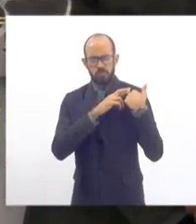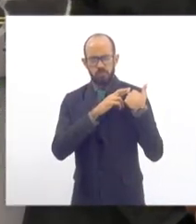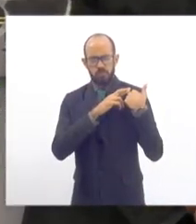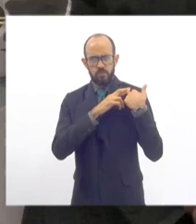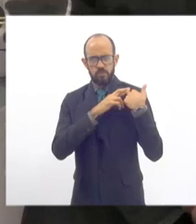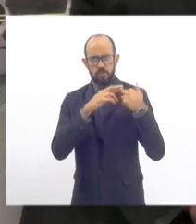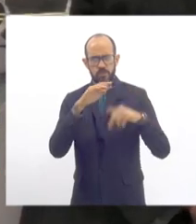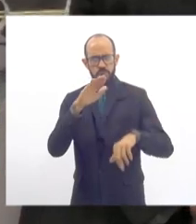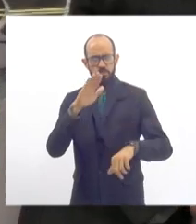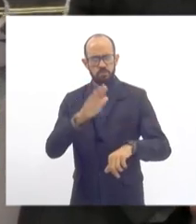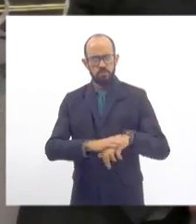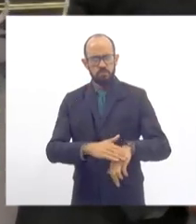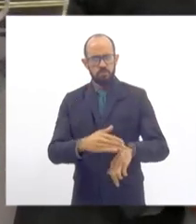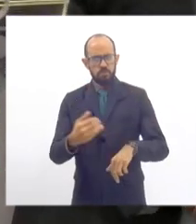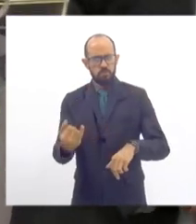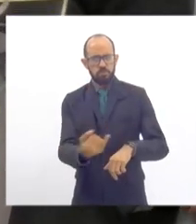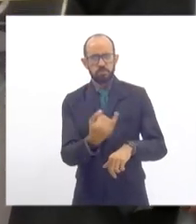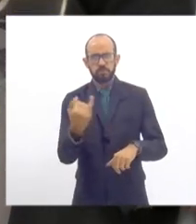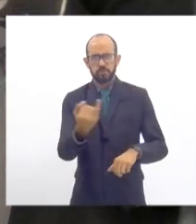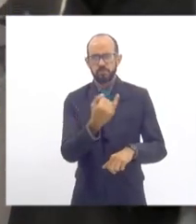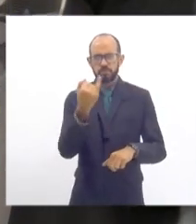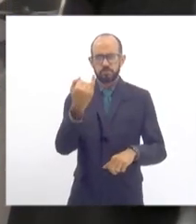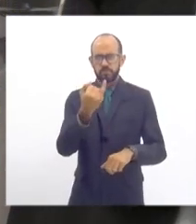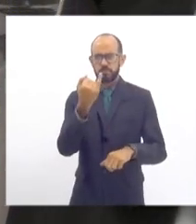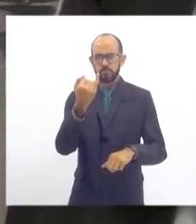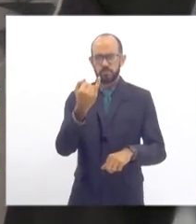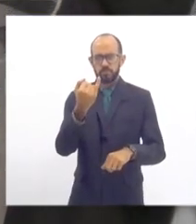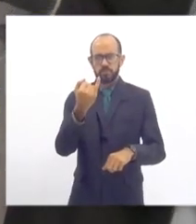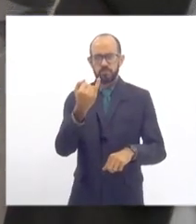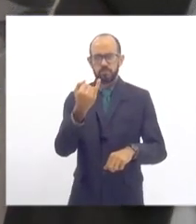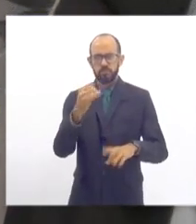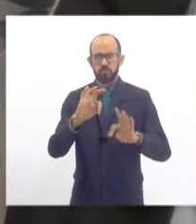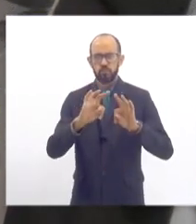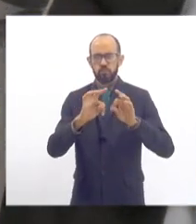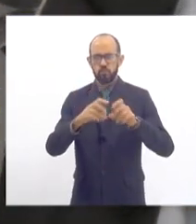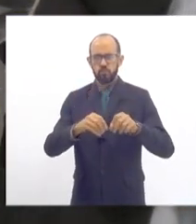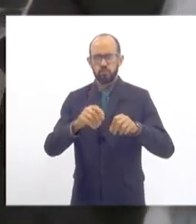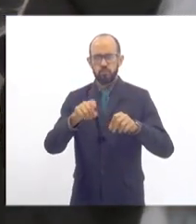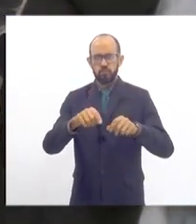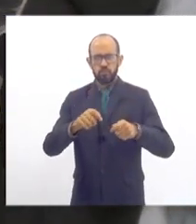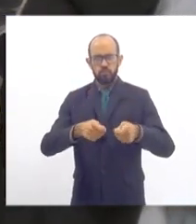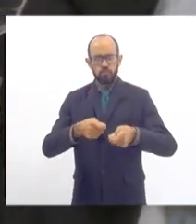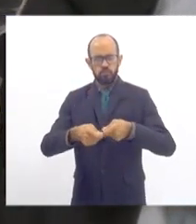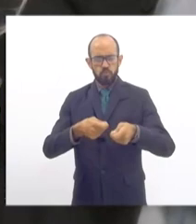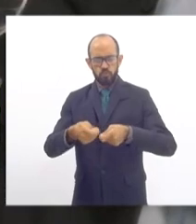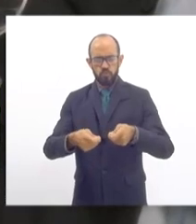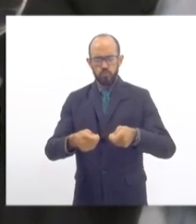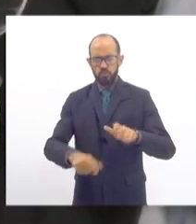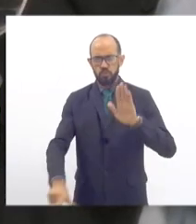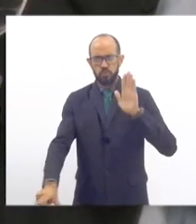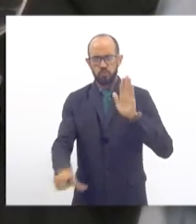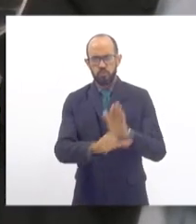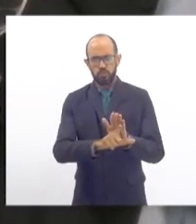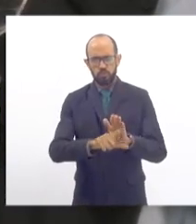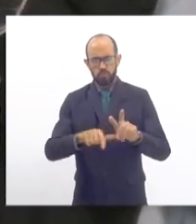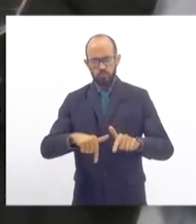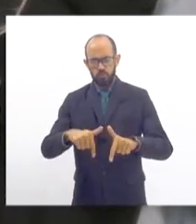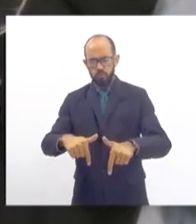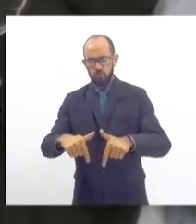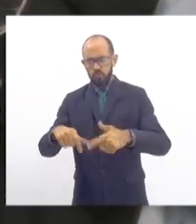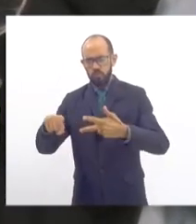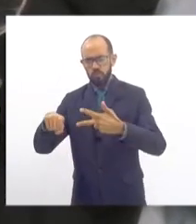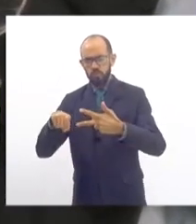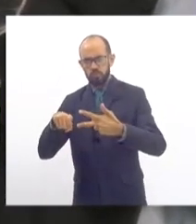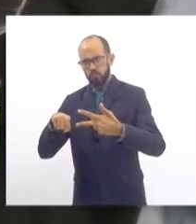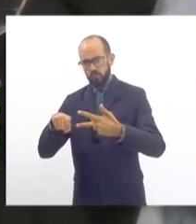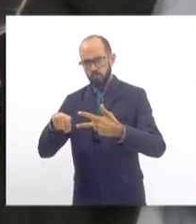mais relevante, a mais precípua, é o controle da legalidade dos atos do Executivo.